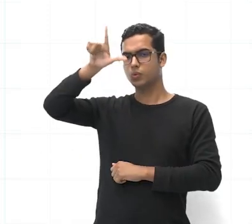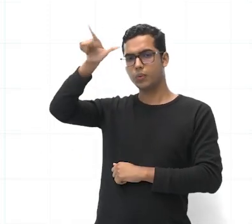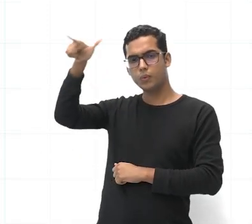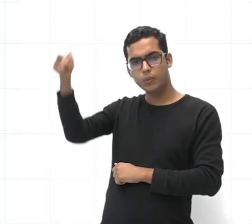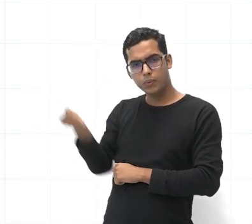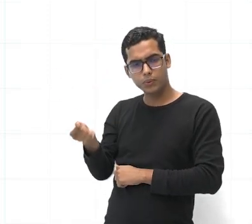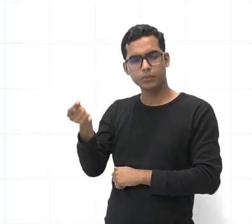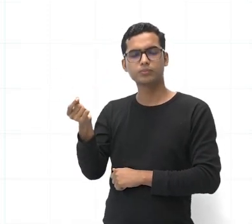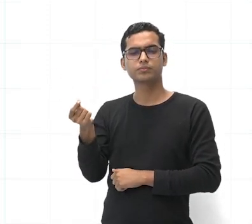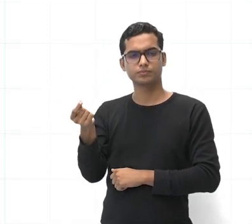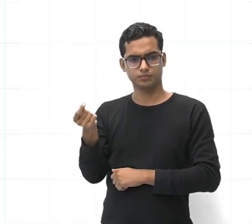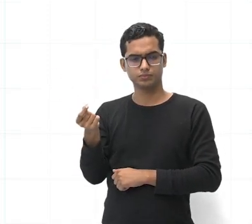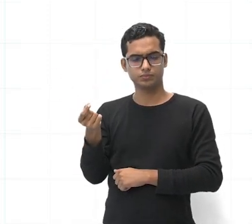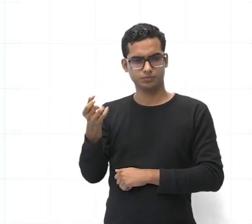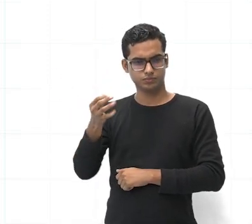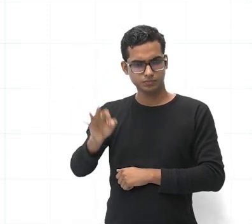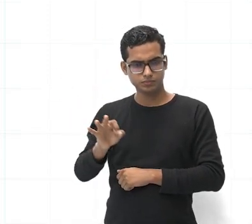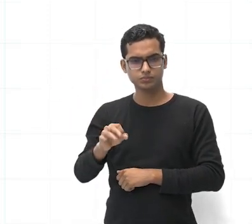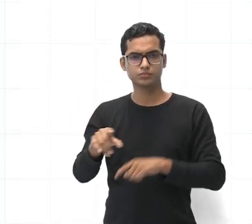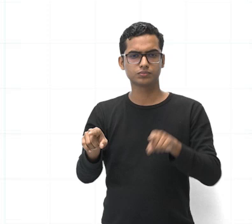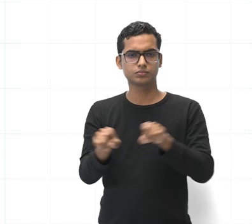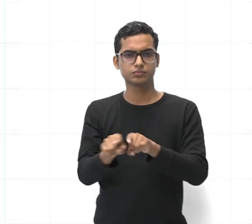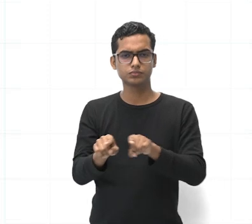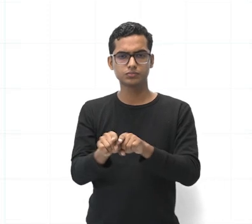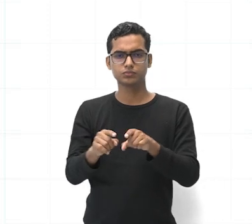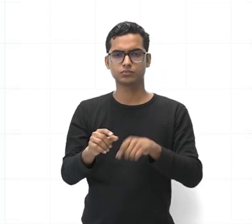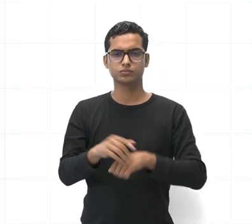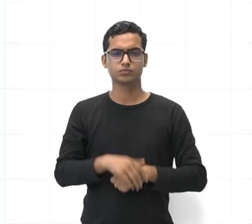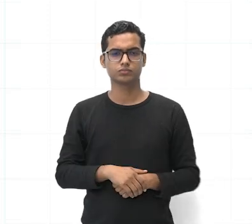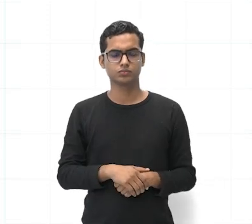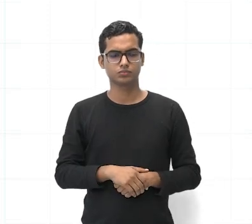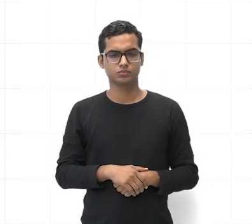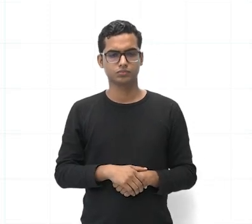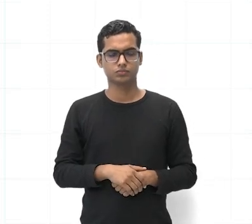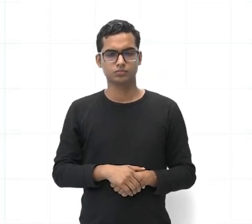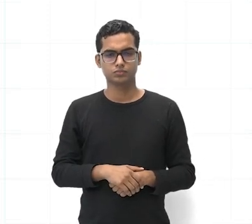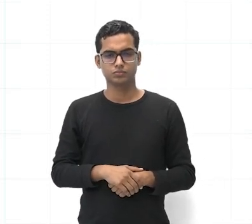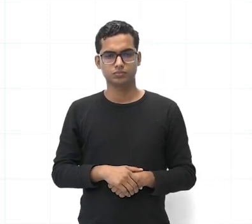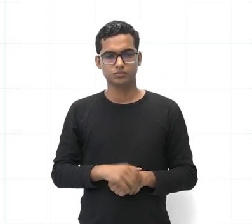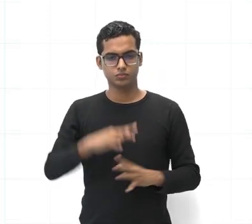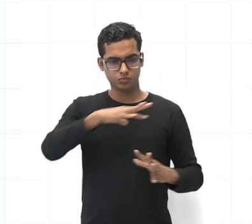exemplo, né, onde a Terra